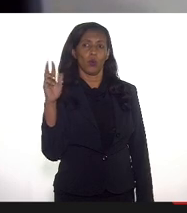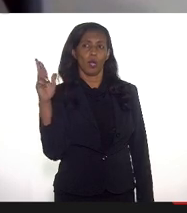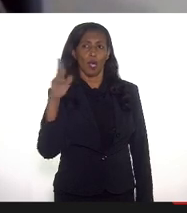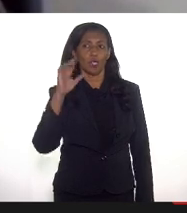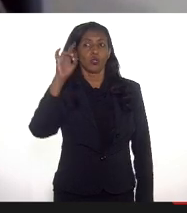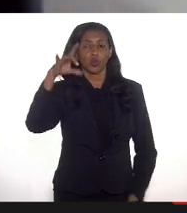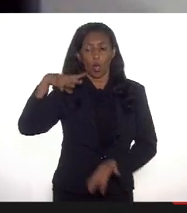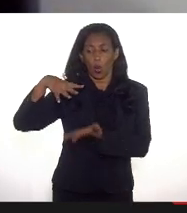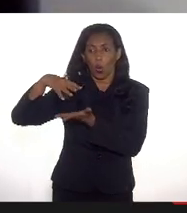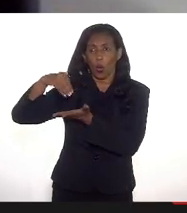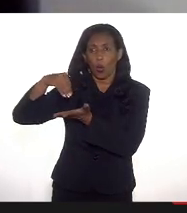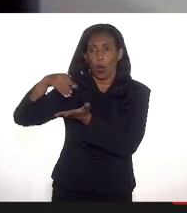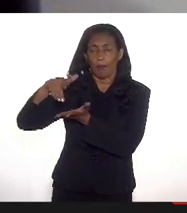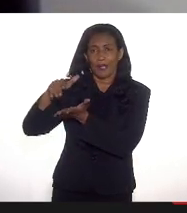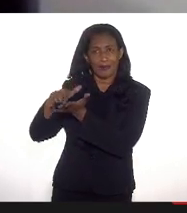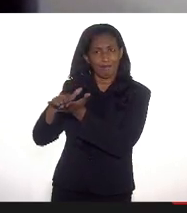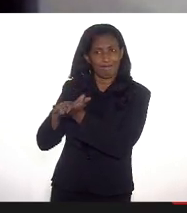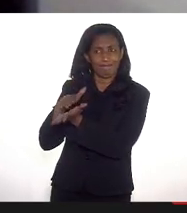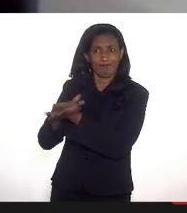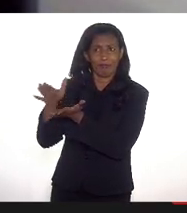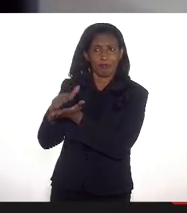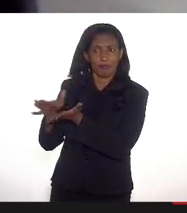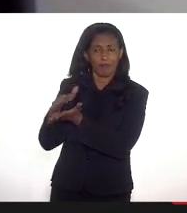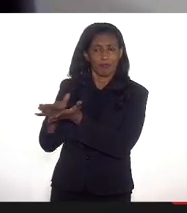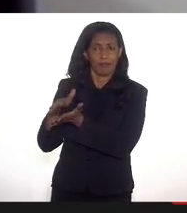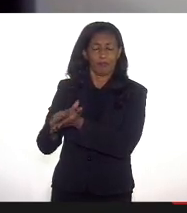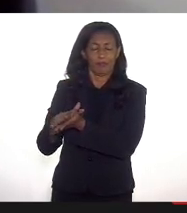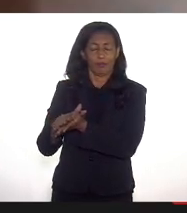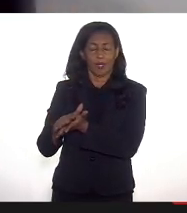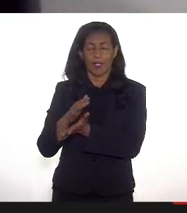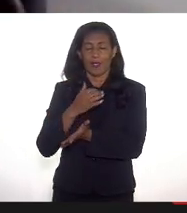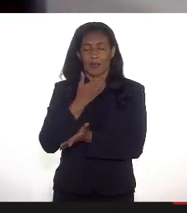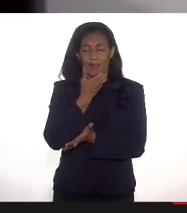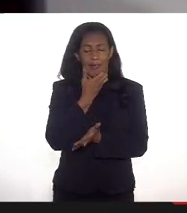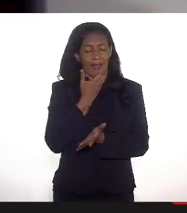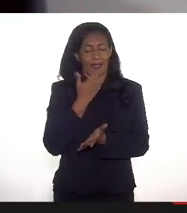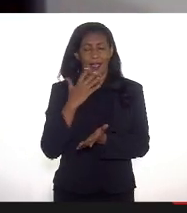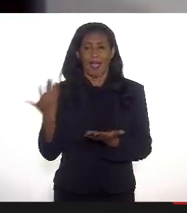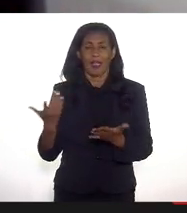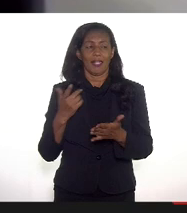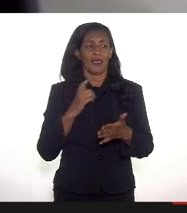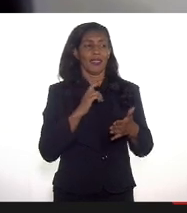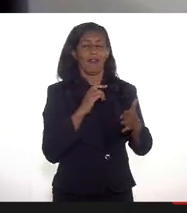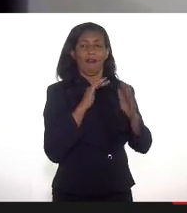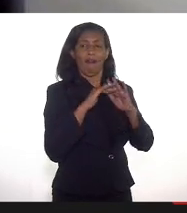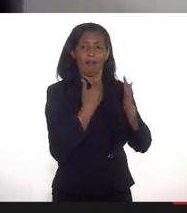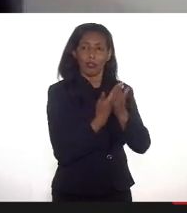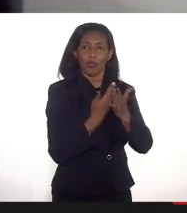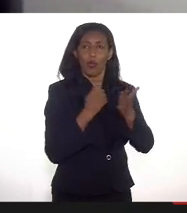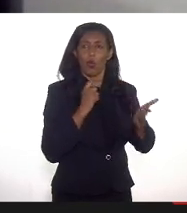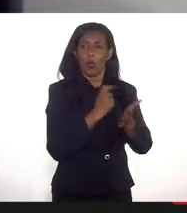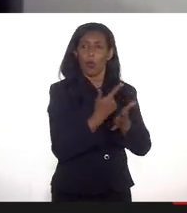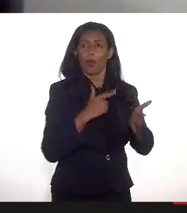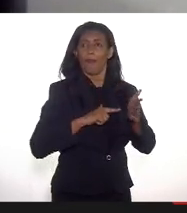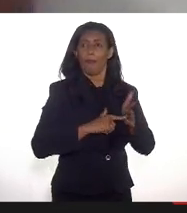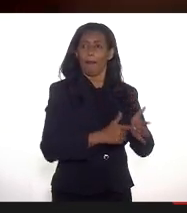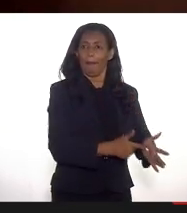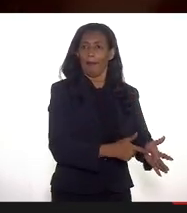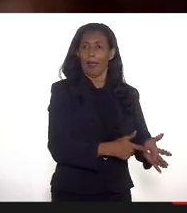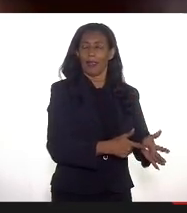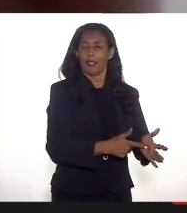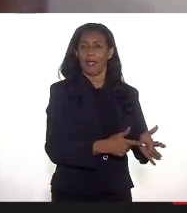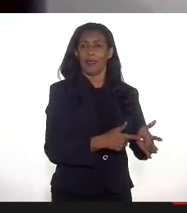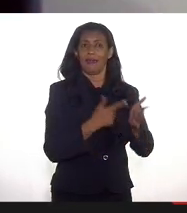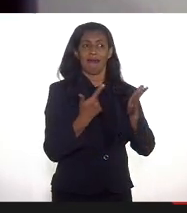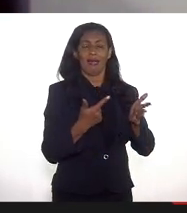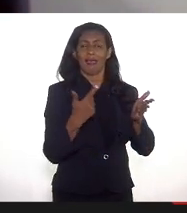para as pessoas, então a gente fez uma parte. Aí a gente comprou uma máquina, aí a gente não tem vigilância, o toner da máquina que a gente comprou foi roubado